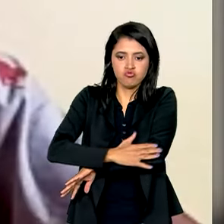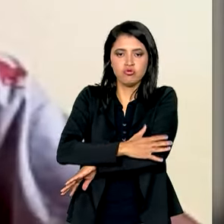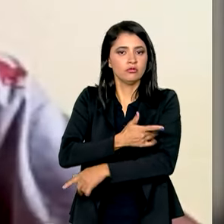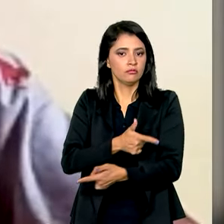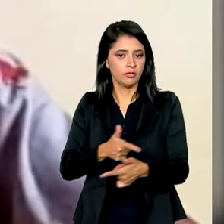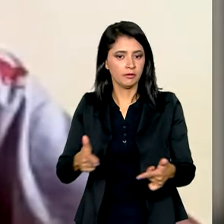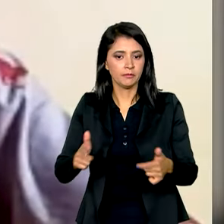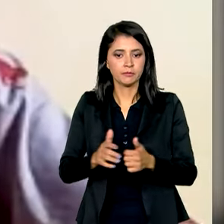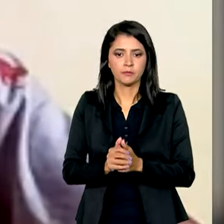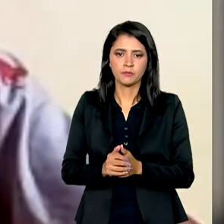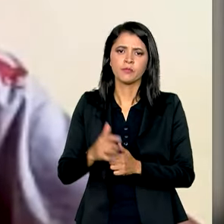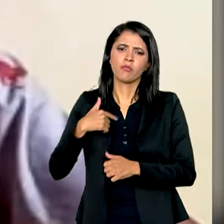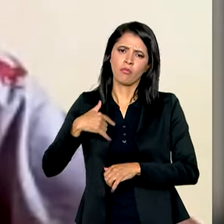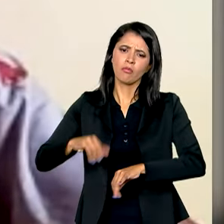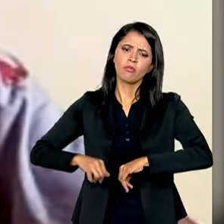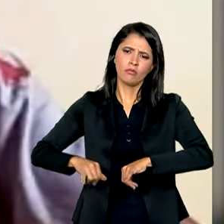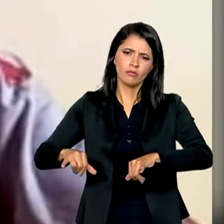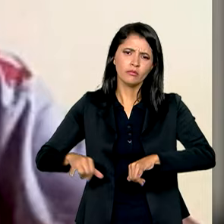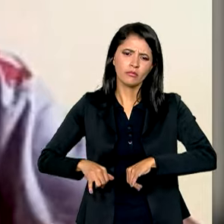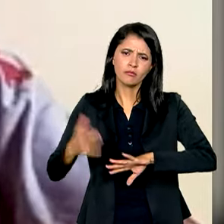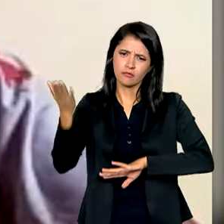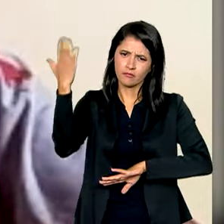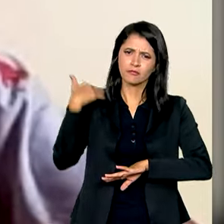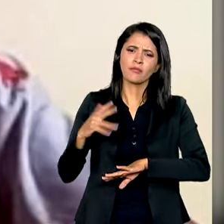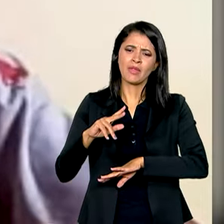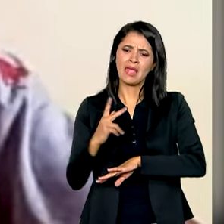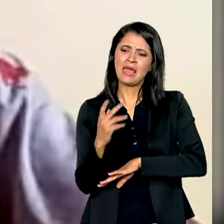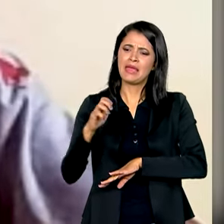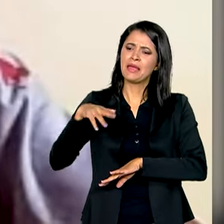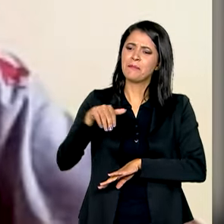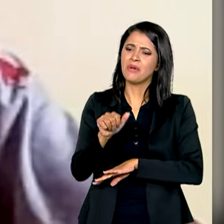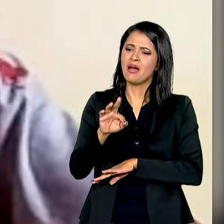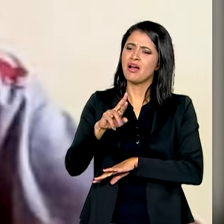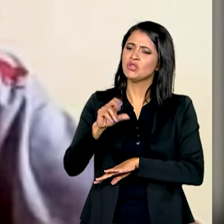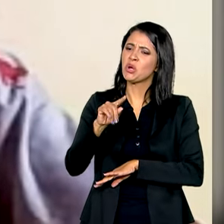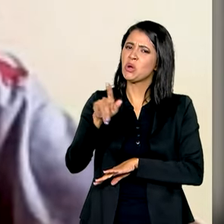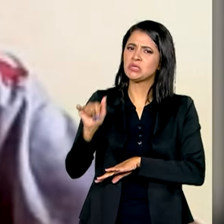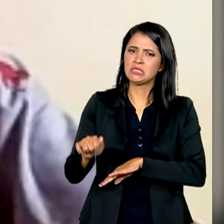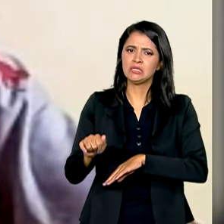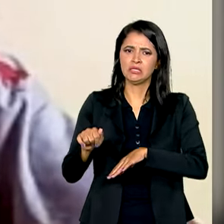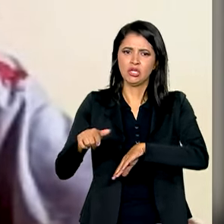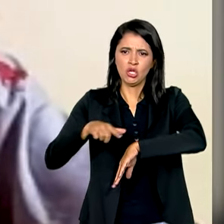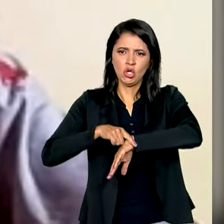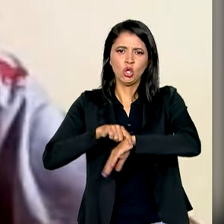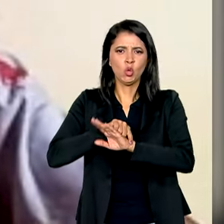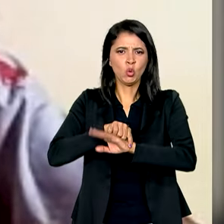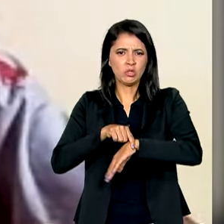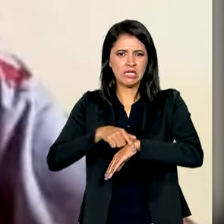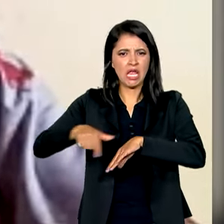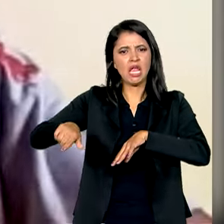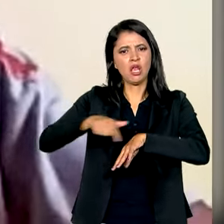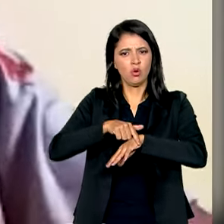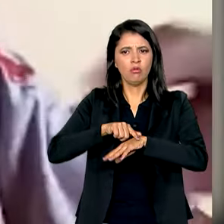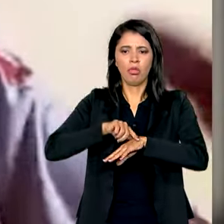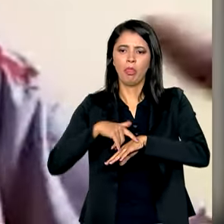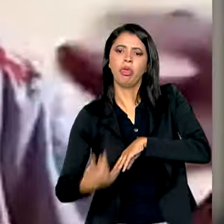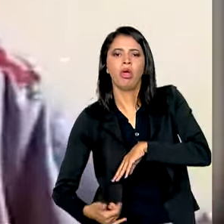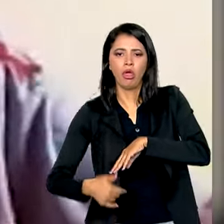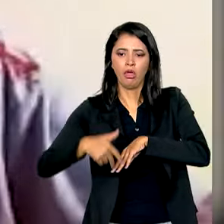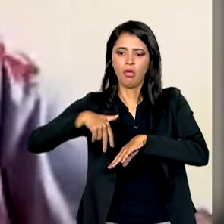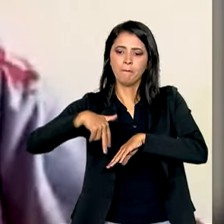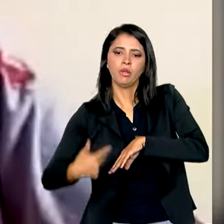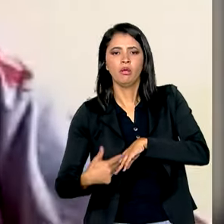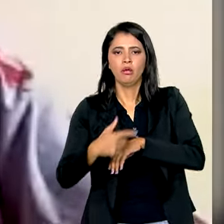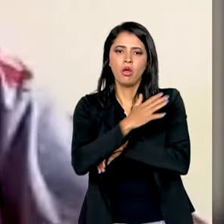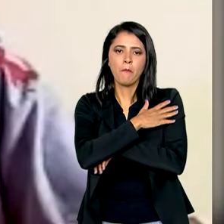Eu sofria muito com as hematroses nos tornozelos, né? Quando caía por cima